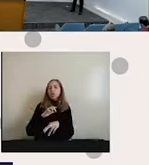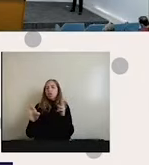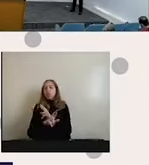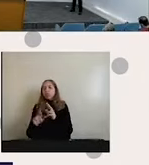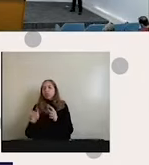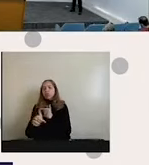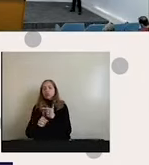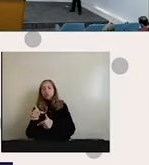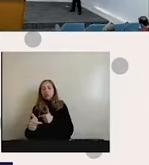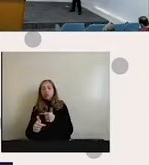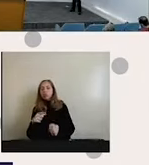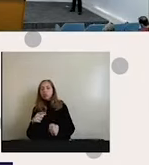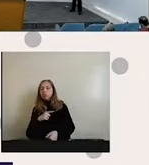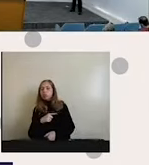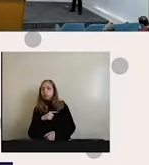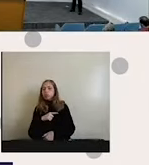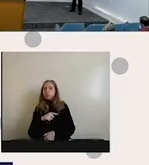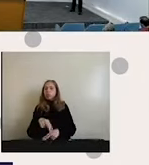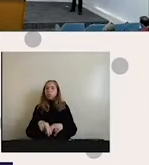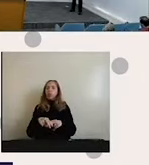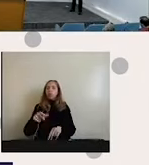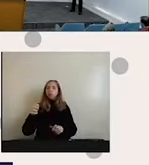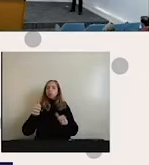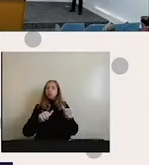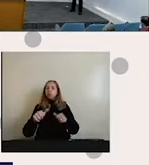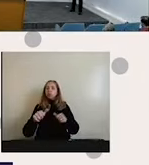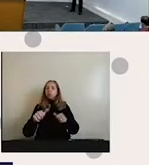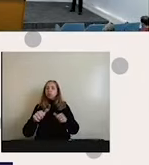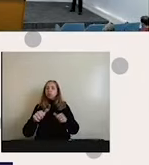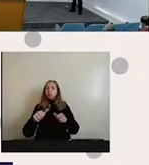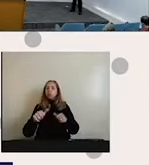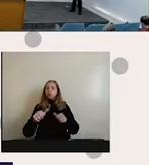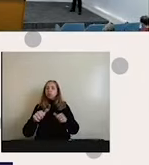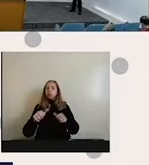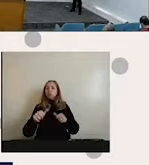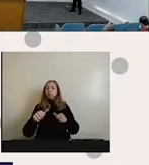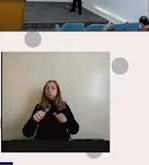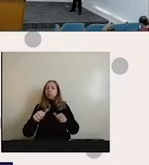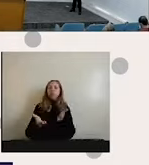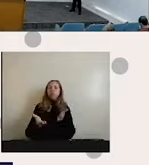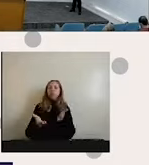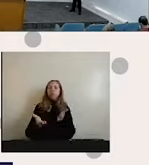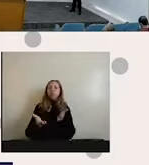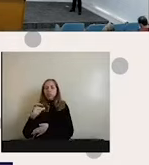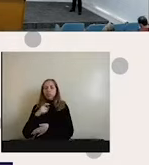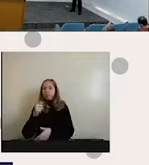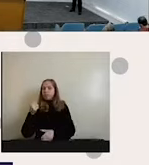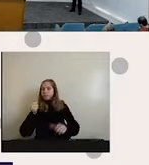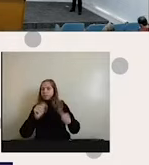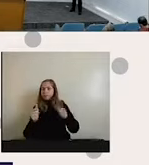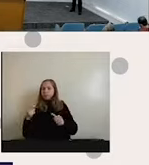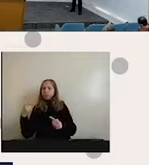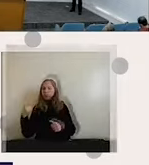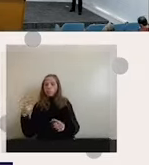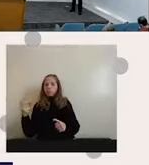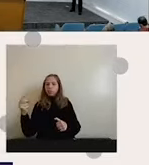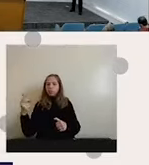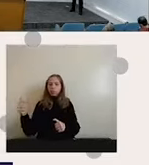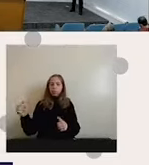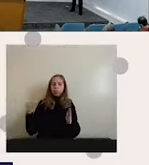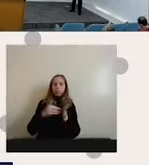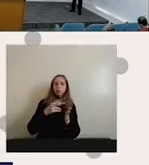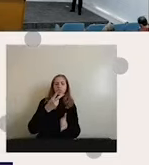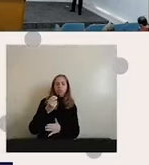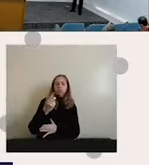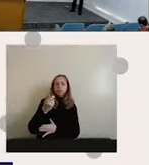Médicos Federais, prestando serviço para o INSS, fazer essa análise. Entre 2017 a 2019, cerca de